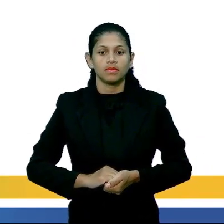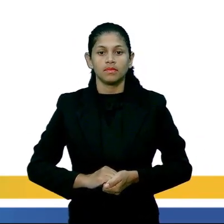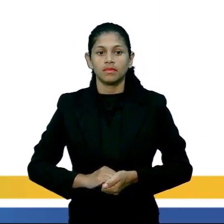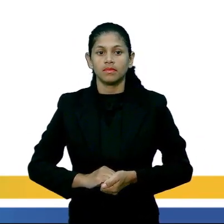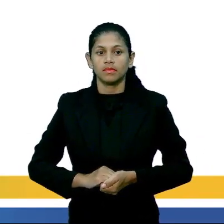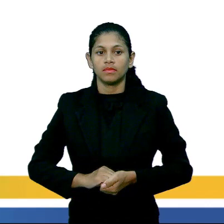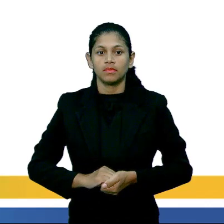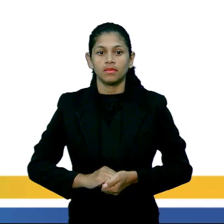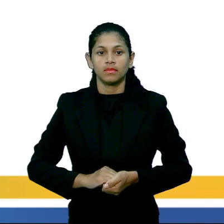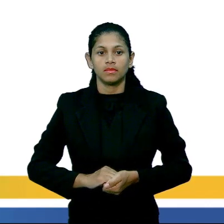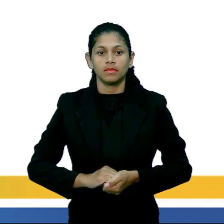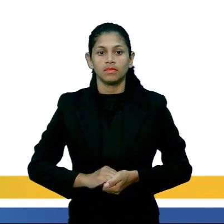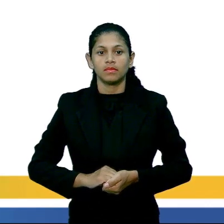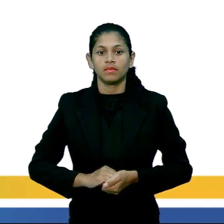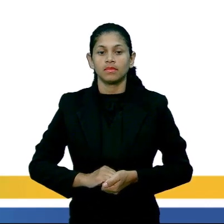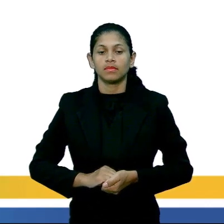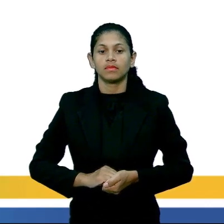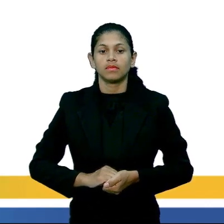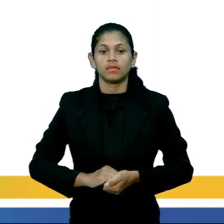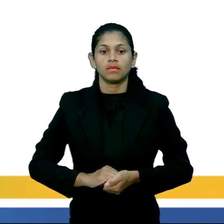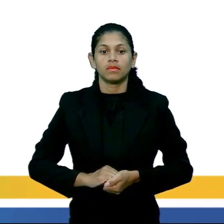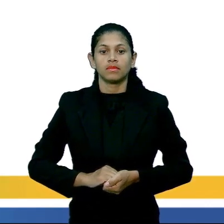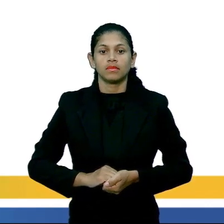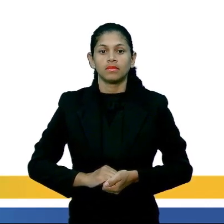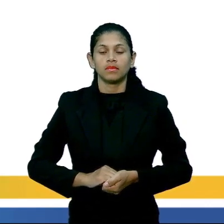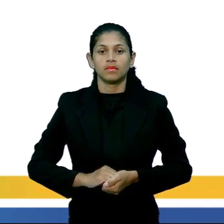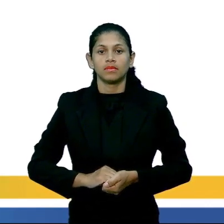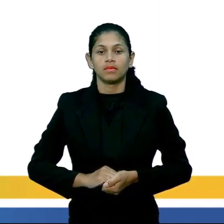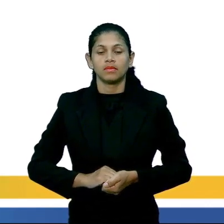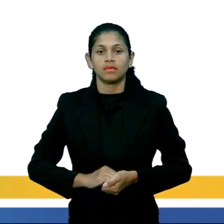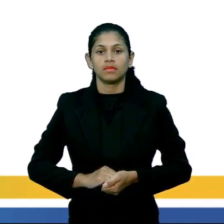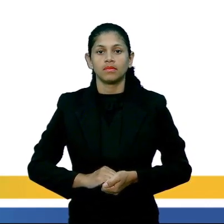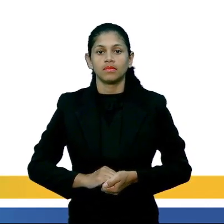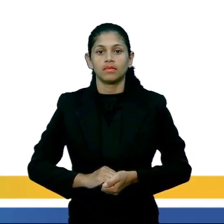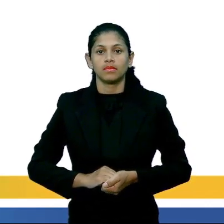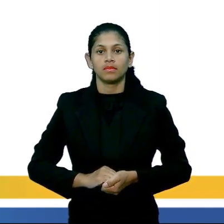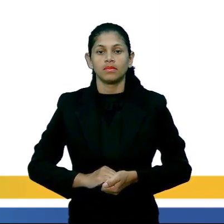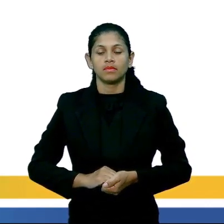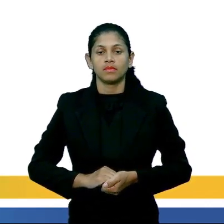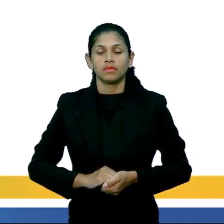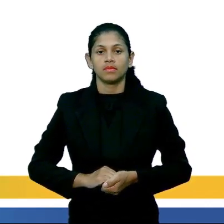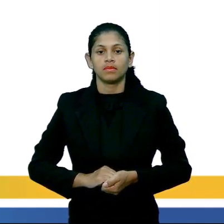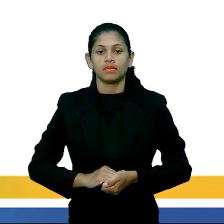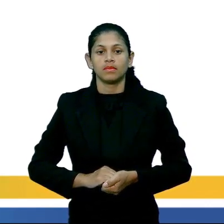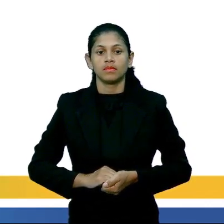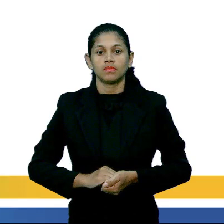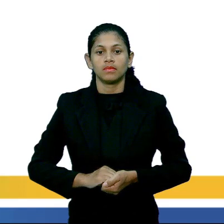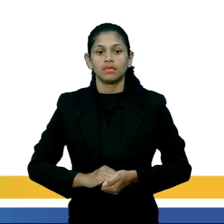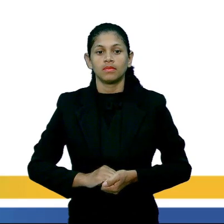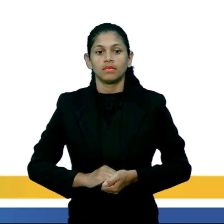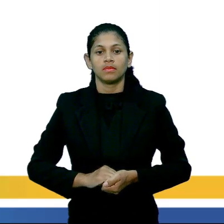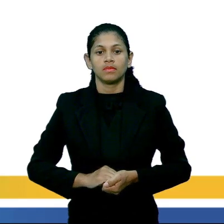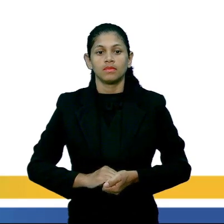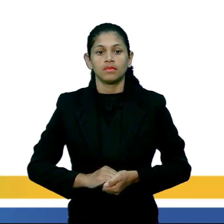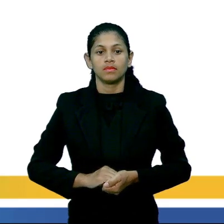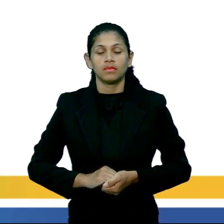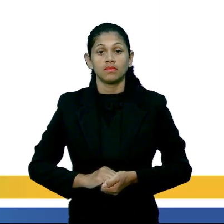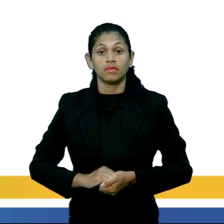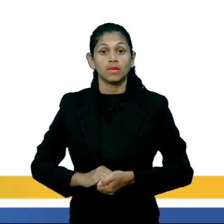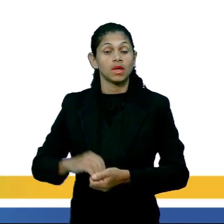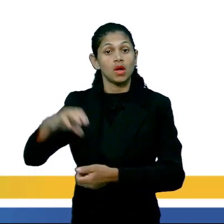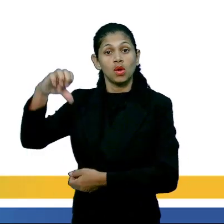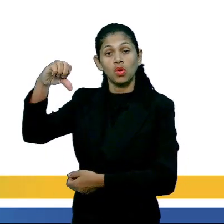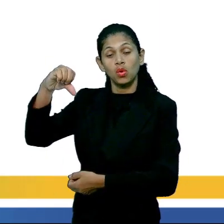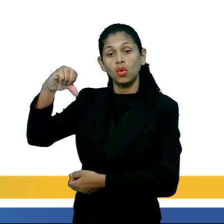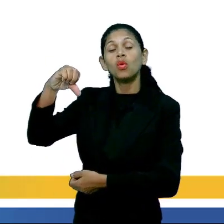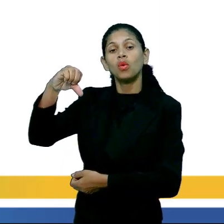global market requiring a single common language. Nós temos ali ao lado daquele